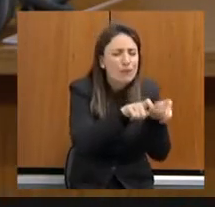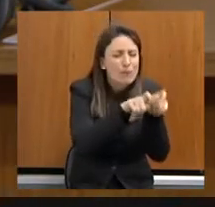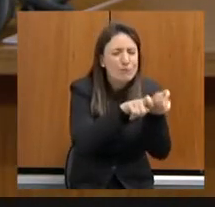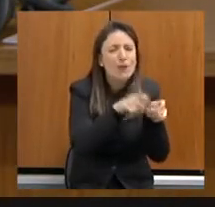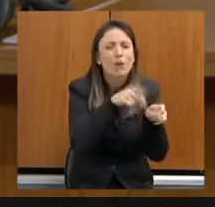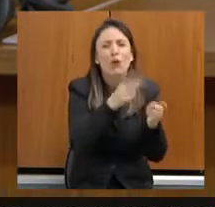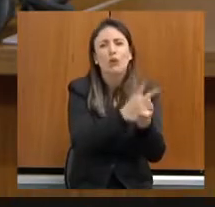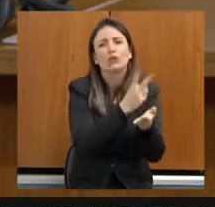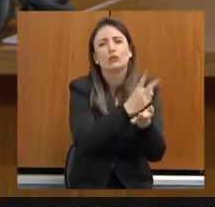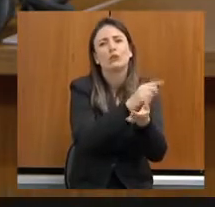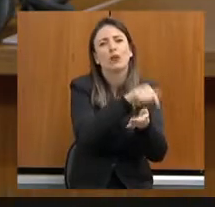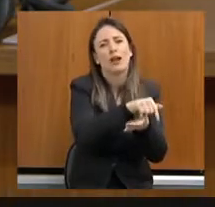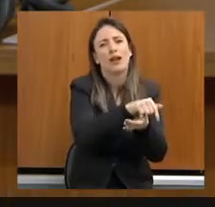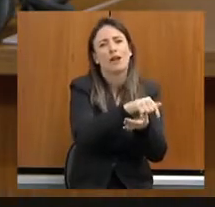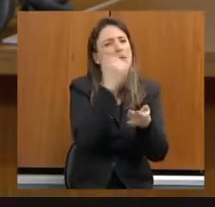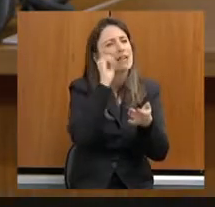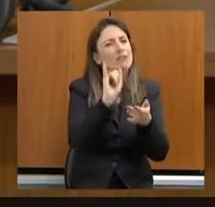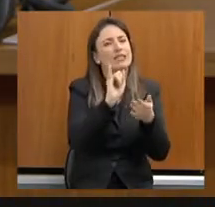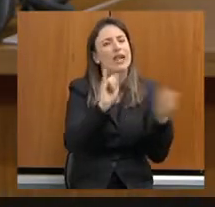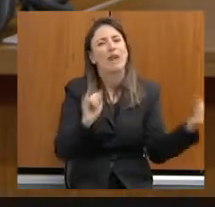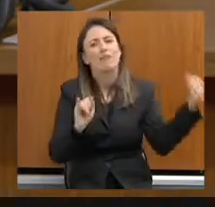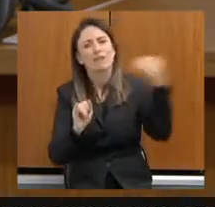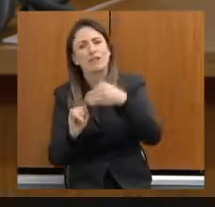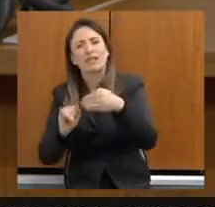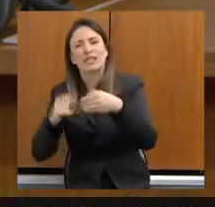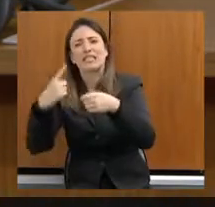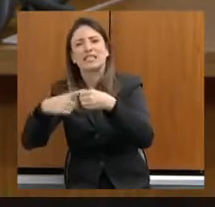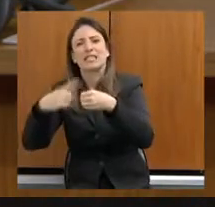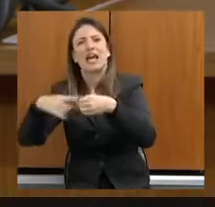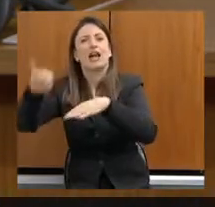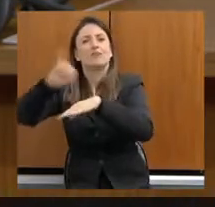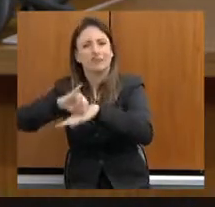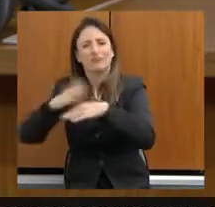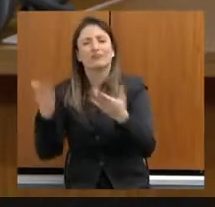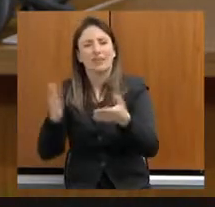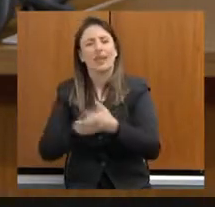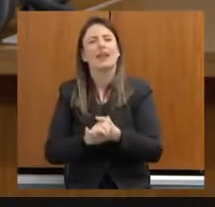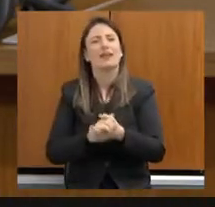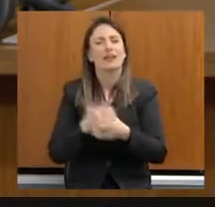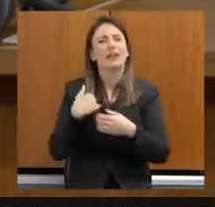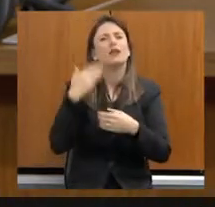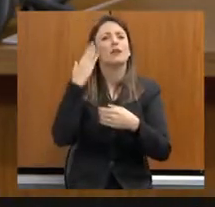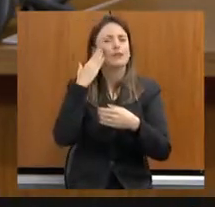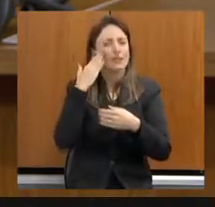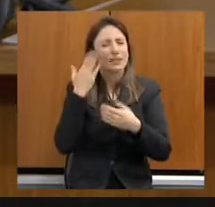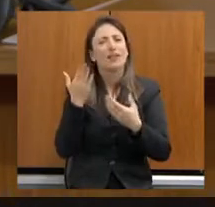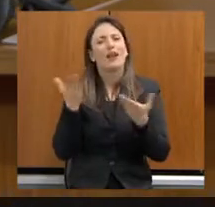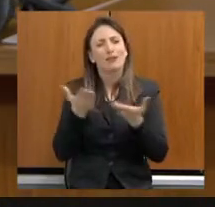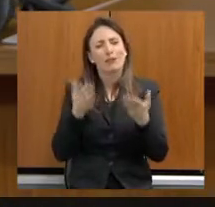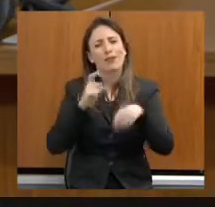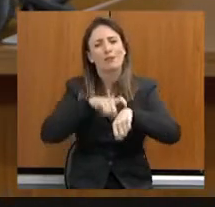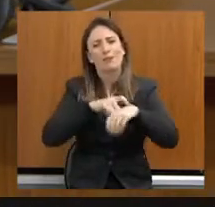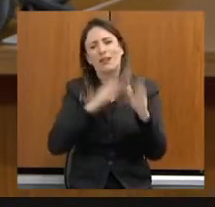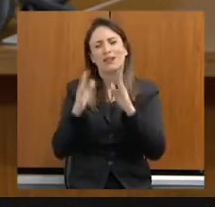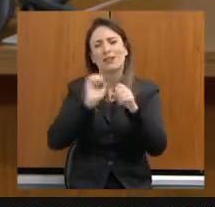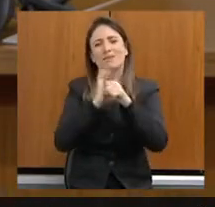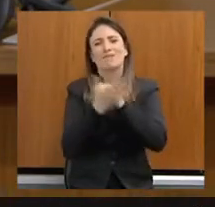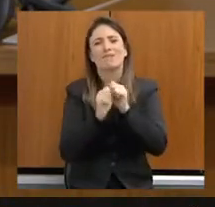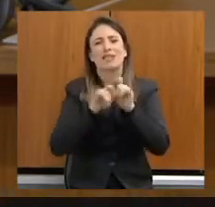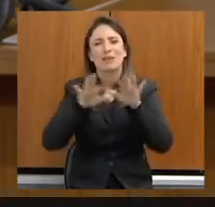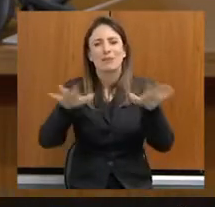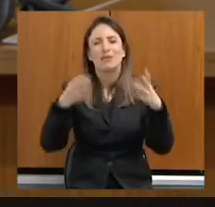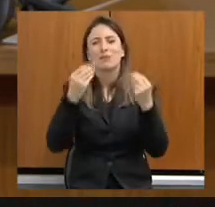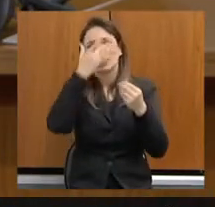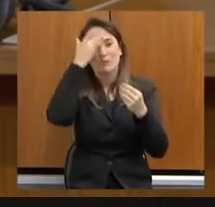cidades principalmente nas eu poderia gente tem sentido muita essa vontade das pessoas de voltar para o interior hoje voltar para as